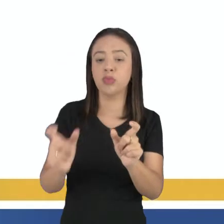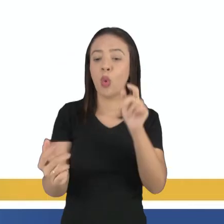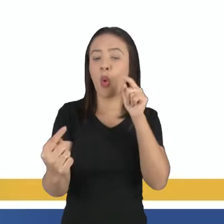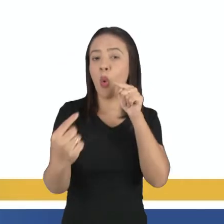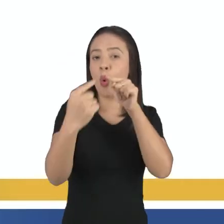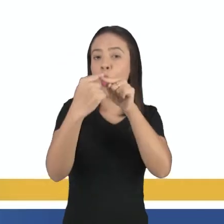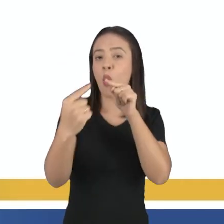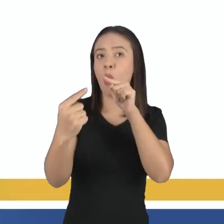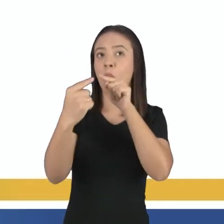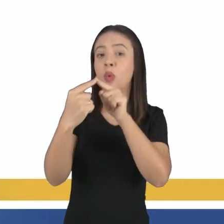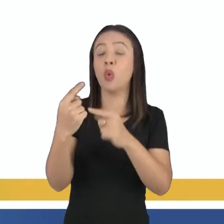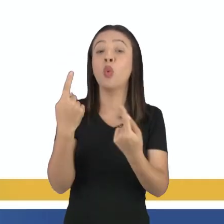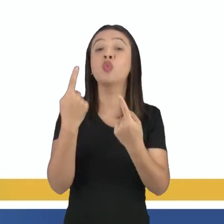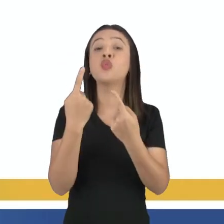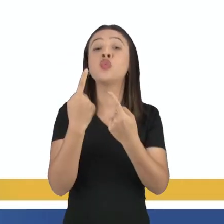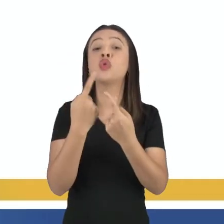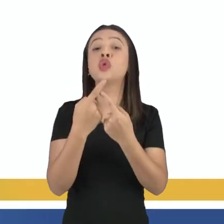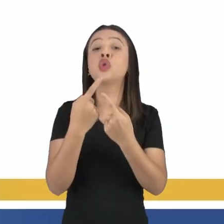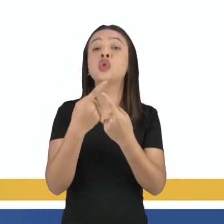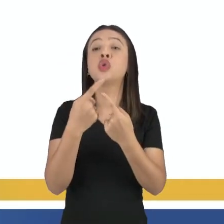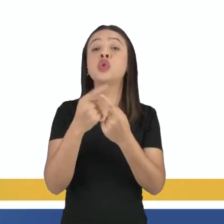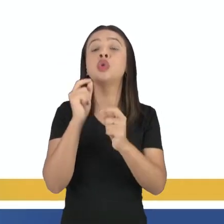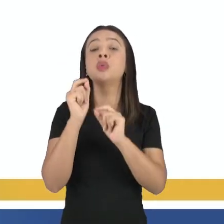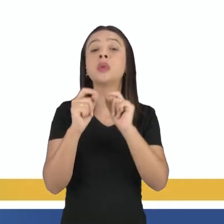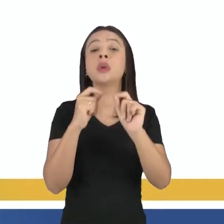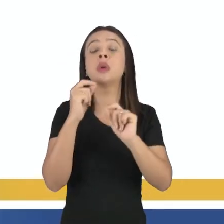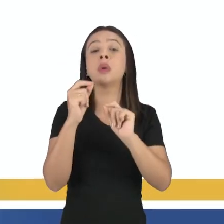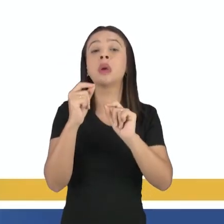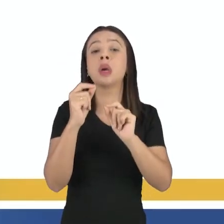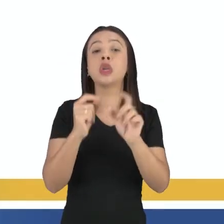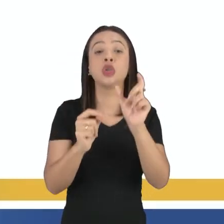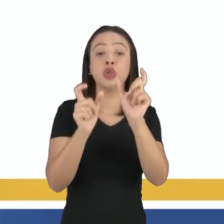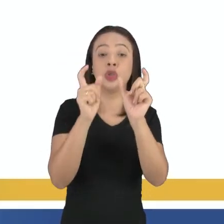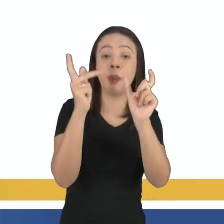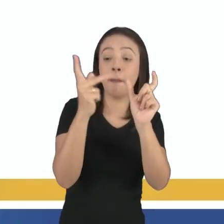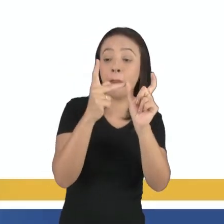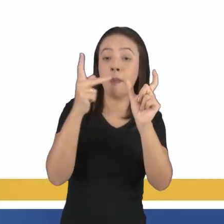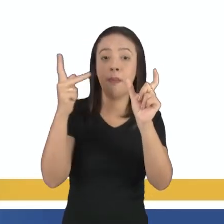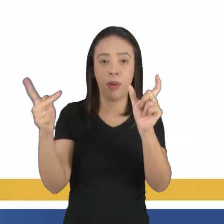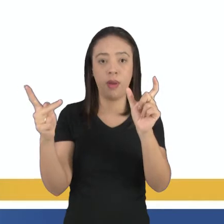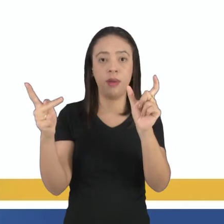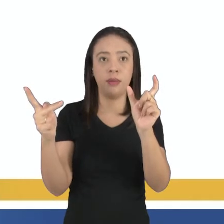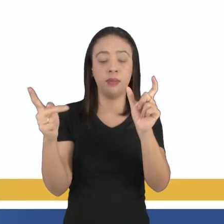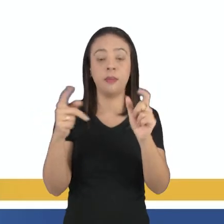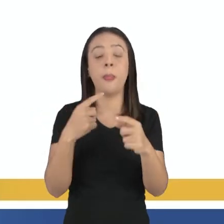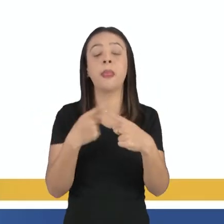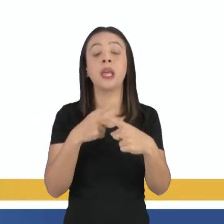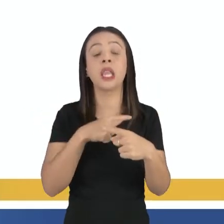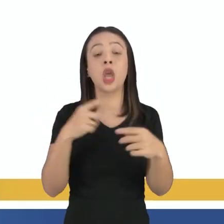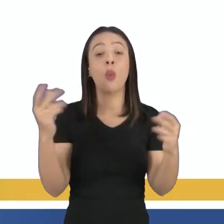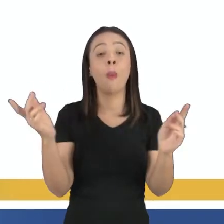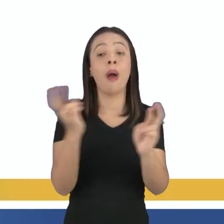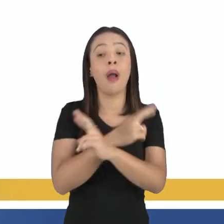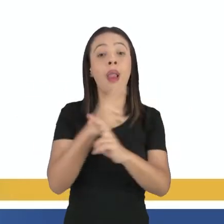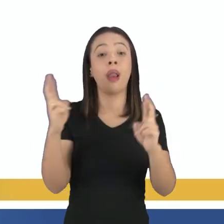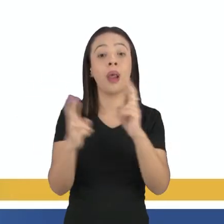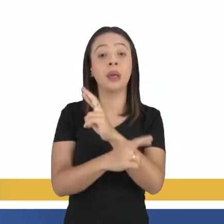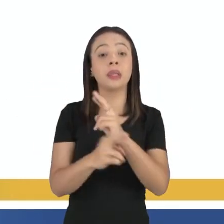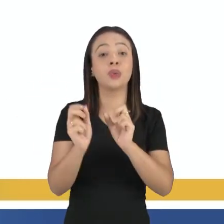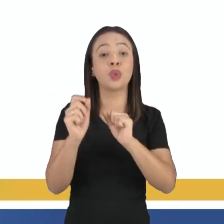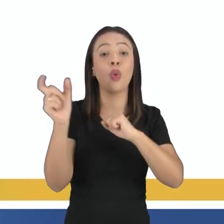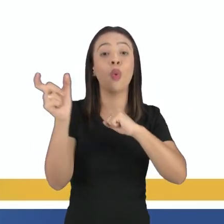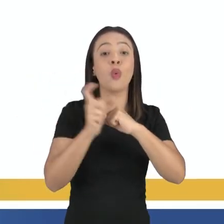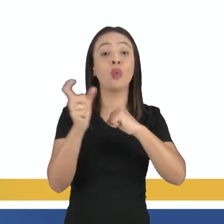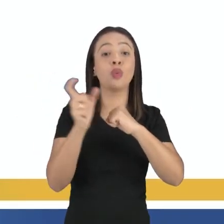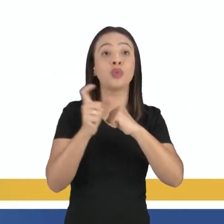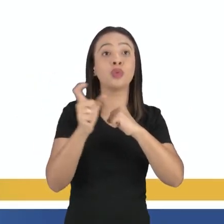o tipo de predicado. Lembrando que o predicado ele tem relação com o sujeito, né? Nós encontramos ali o sujeito da